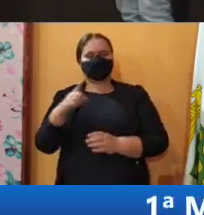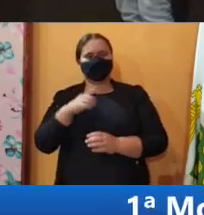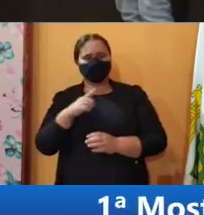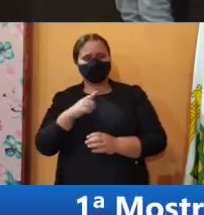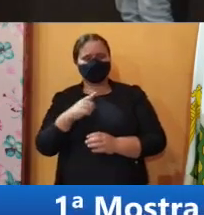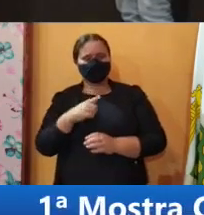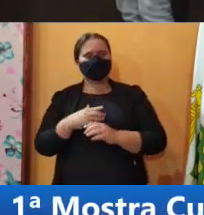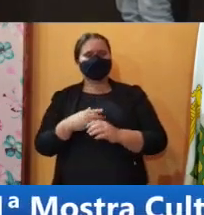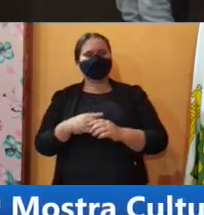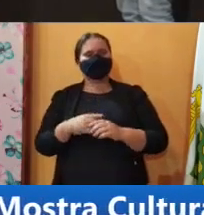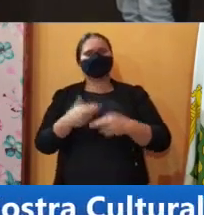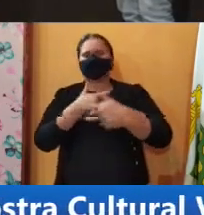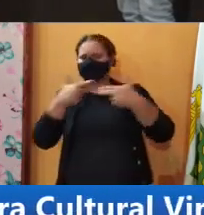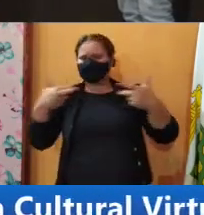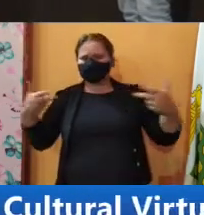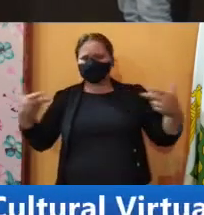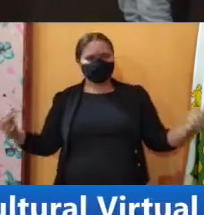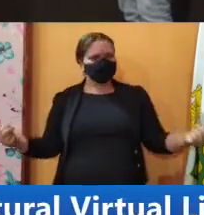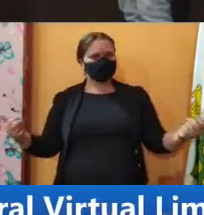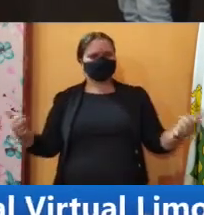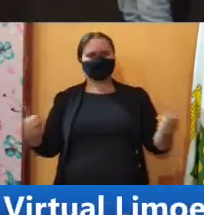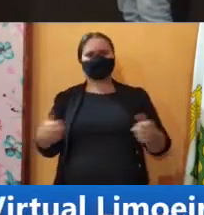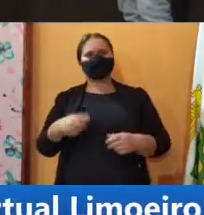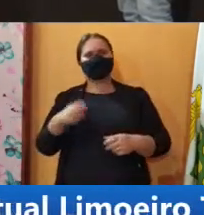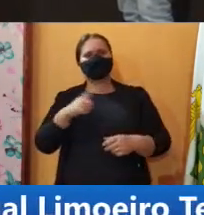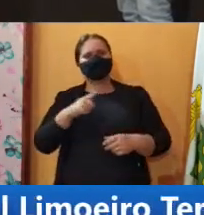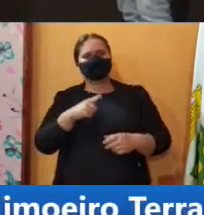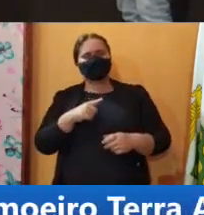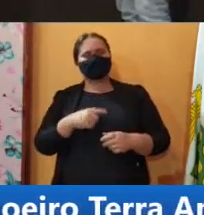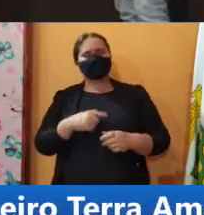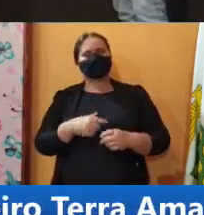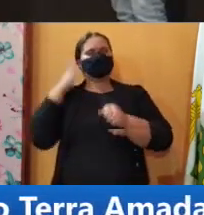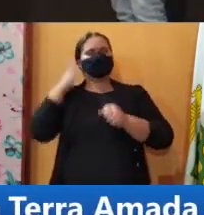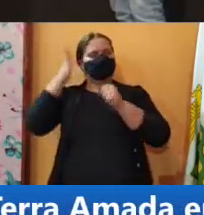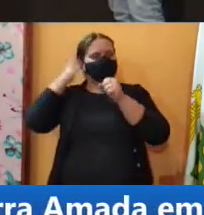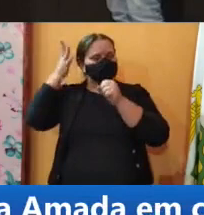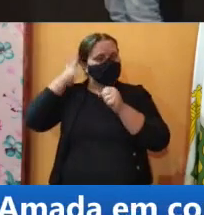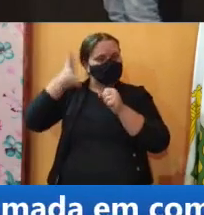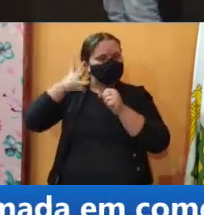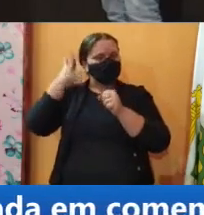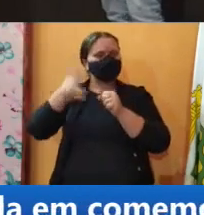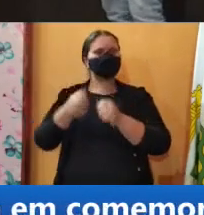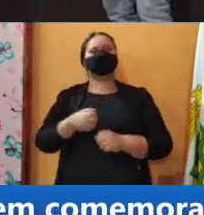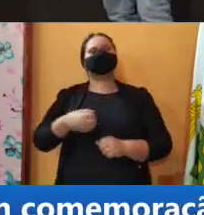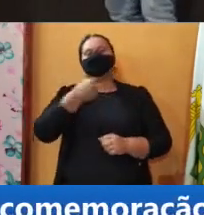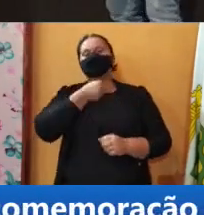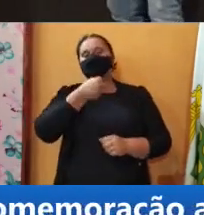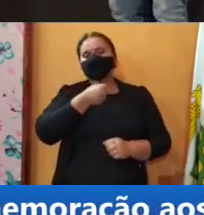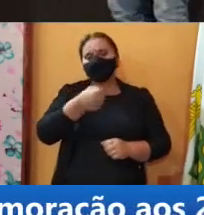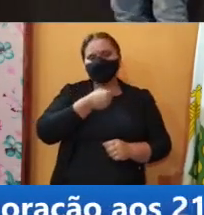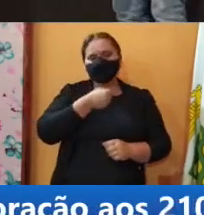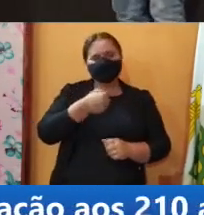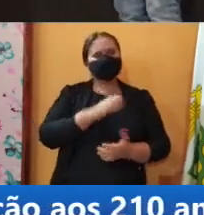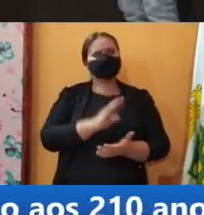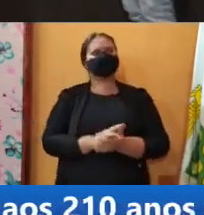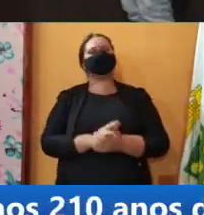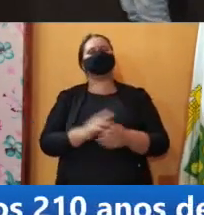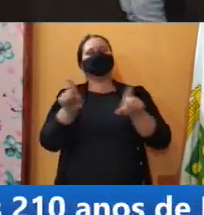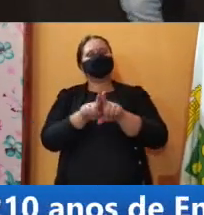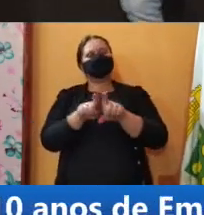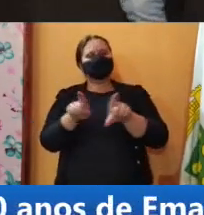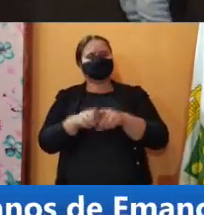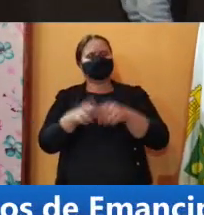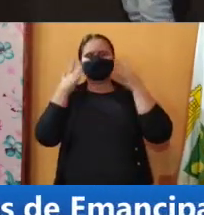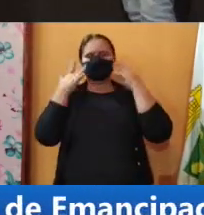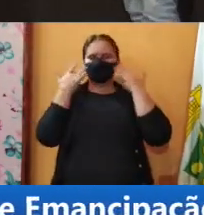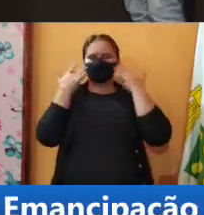destacando dentre tantas outras, né, da cultura radiofônica. Está aqui o nosso amigo Gonçalves, o nosso amigo Paulo Pinto, o nosso amigo Júnior